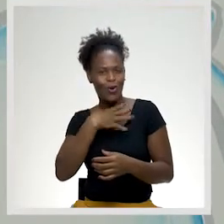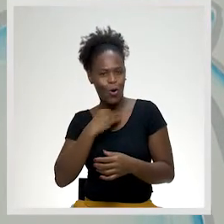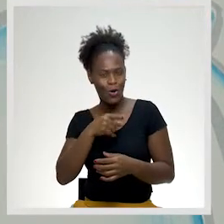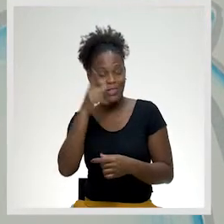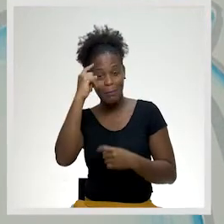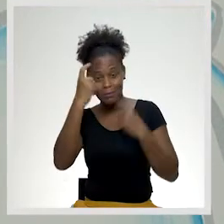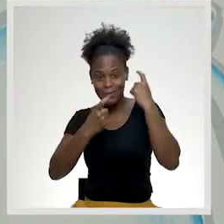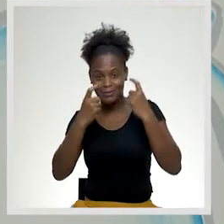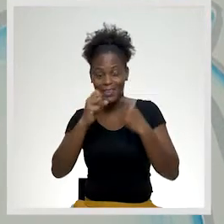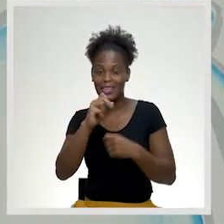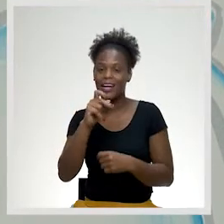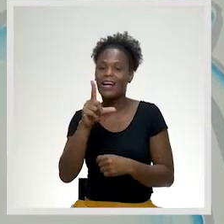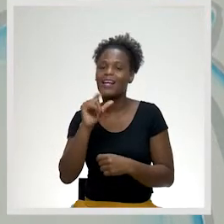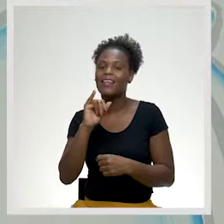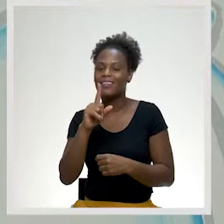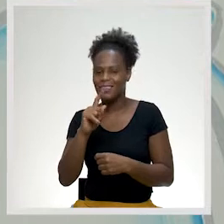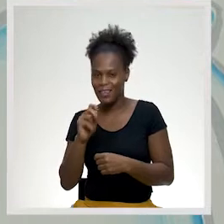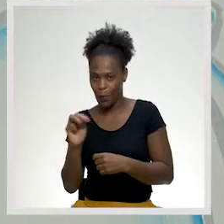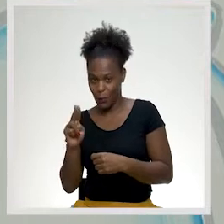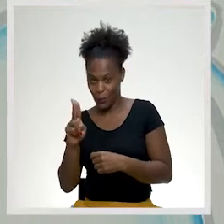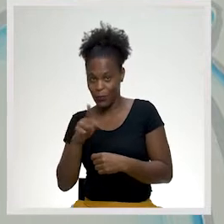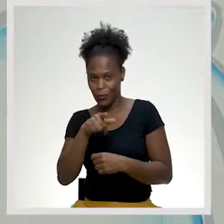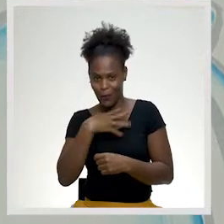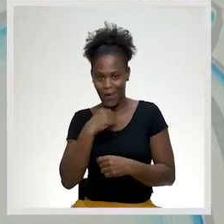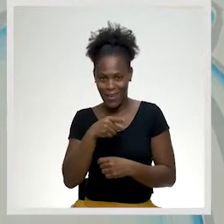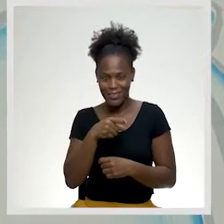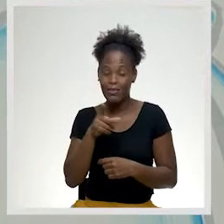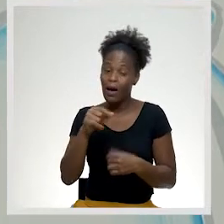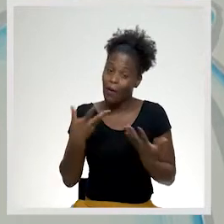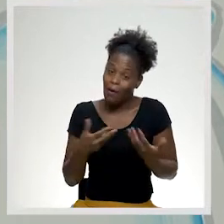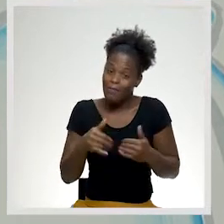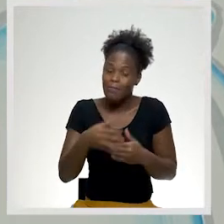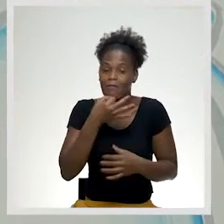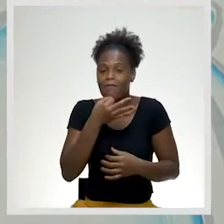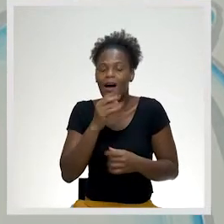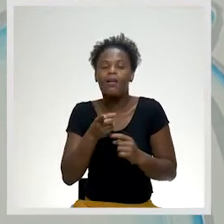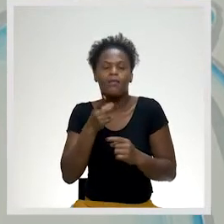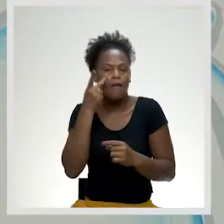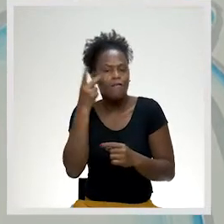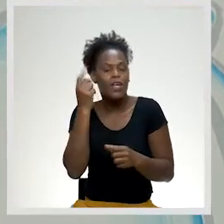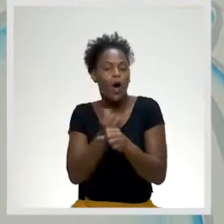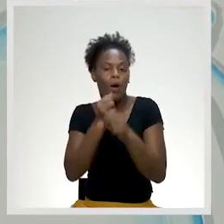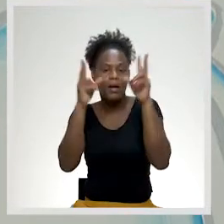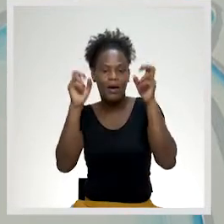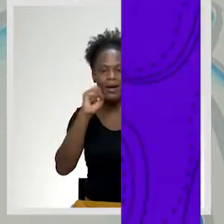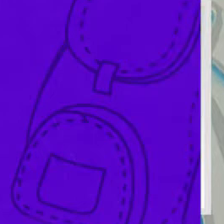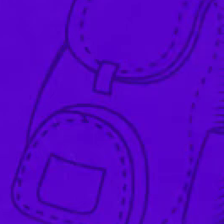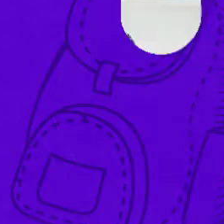pensamentos de Galileu? Deste modo, então, vamos falar um pouco sobre a vida e obra de